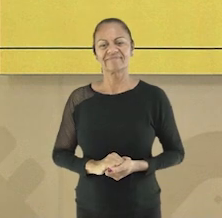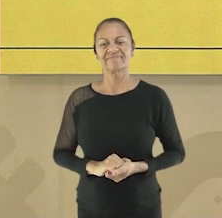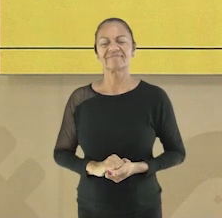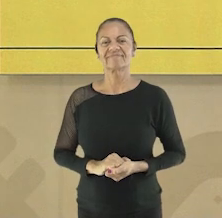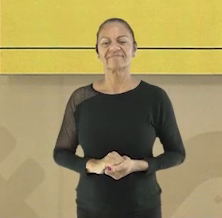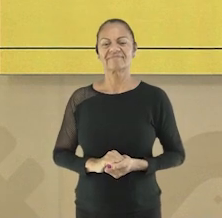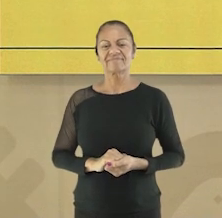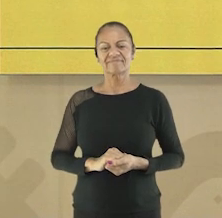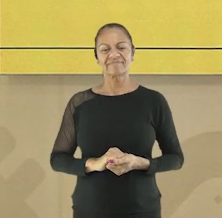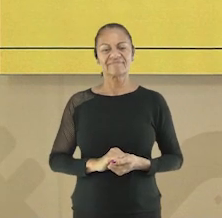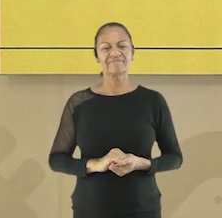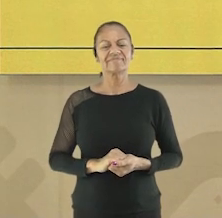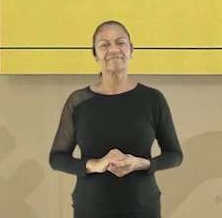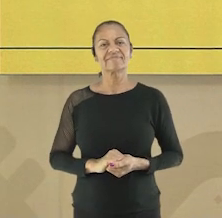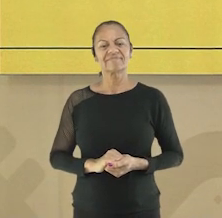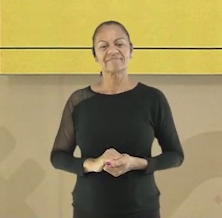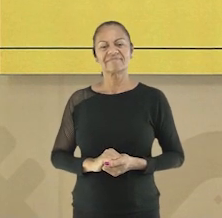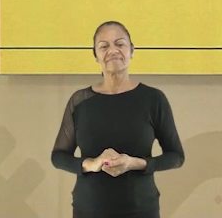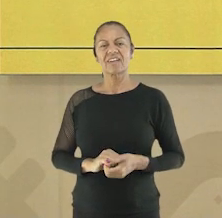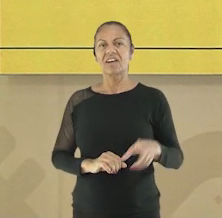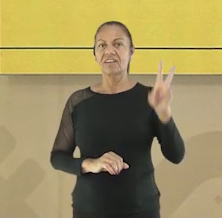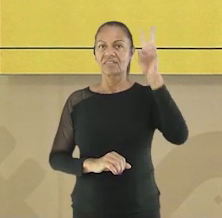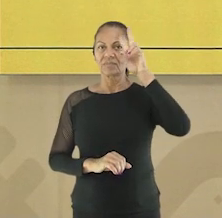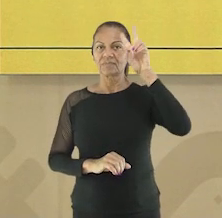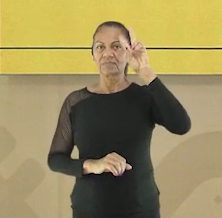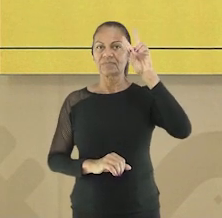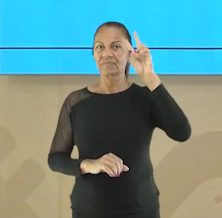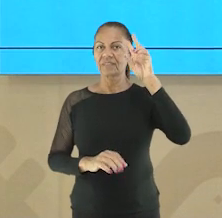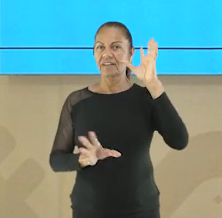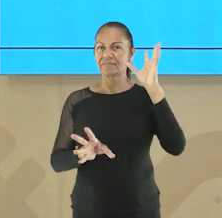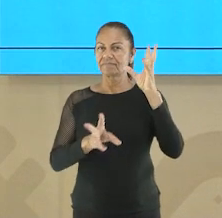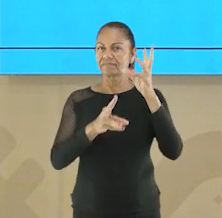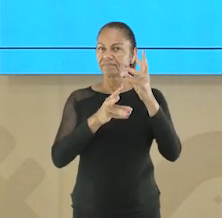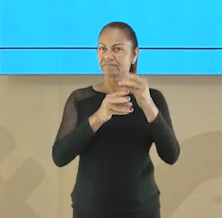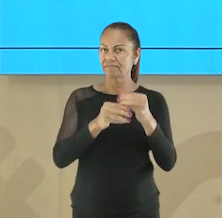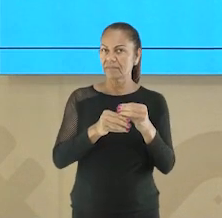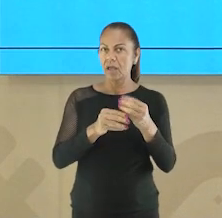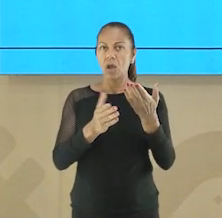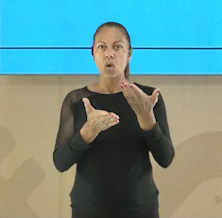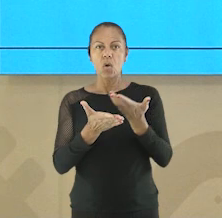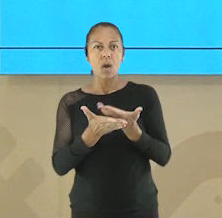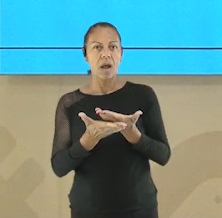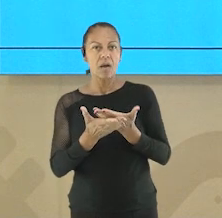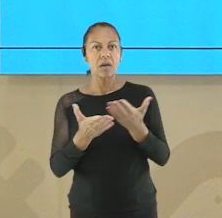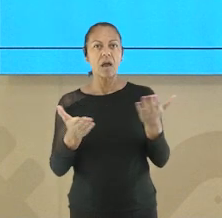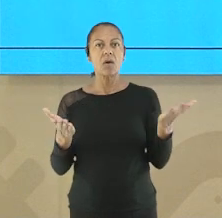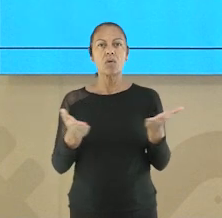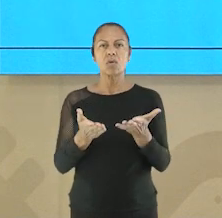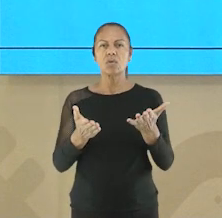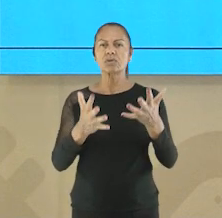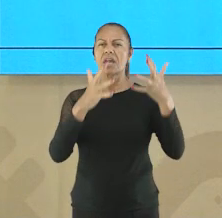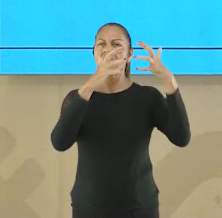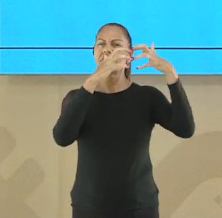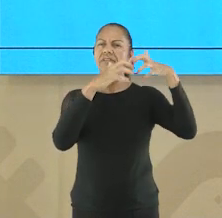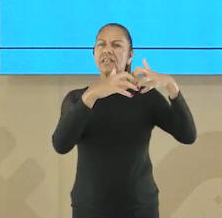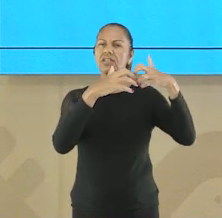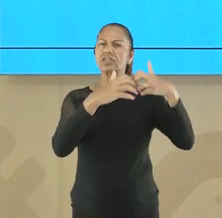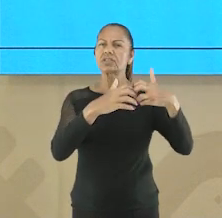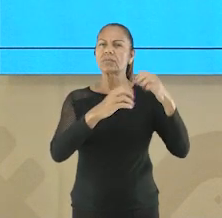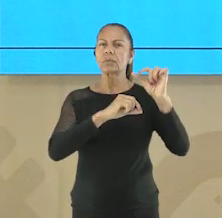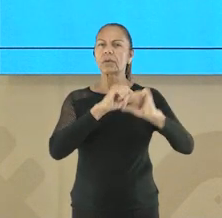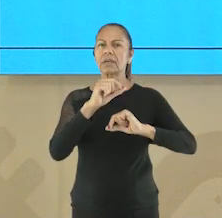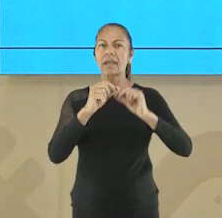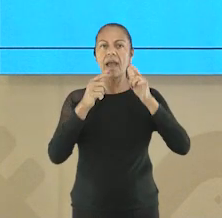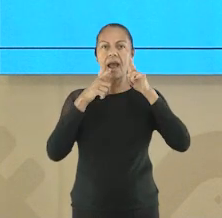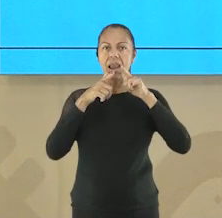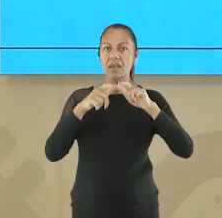e preencher o formulário e marcar a presença. Agora, vamos revisar o que vimos hoje? Na aula de hoje, nós